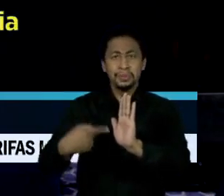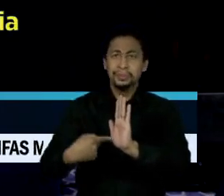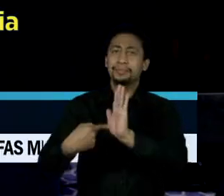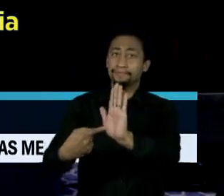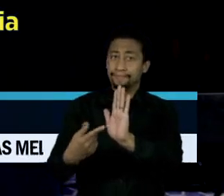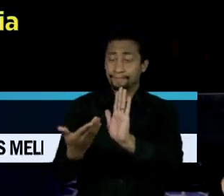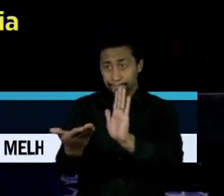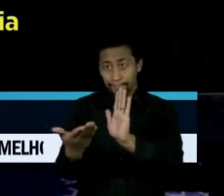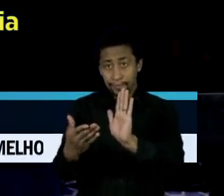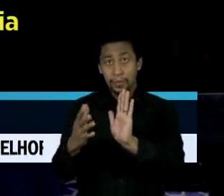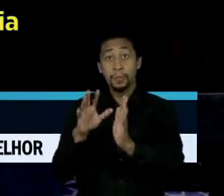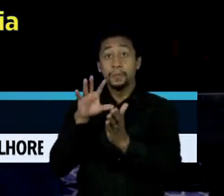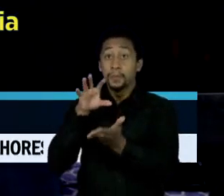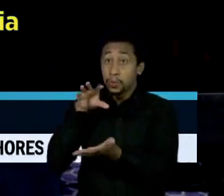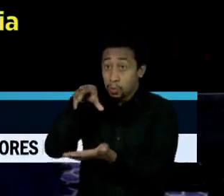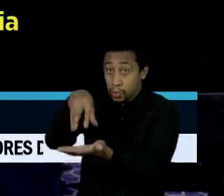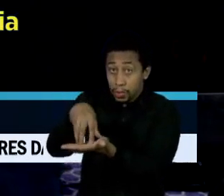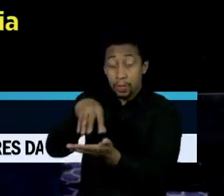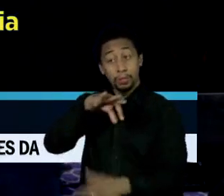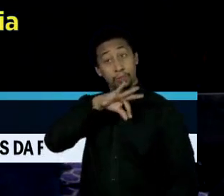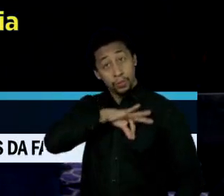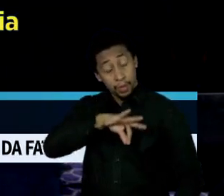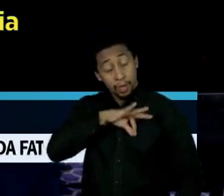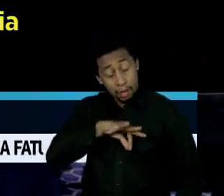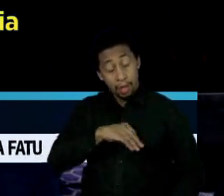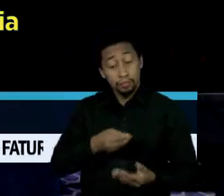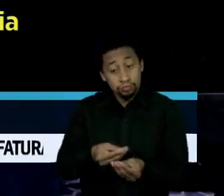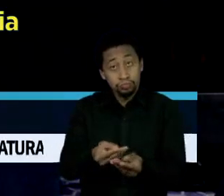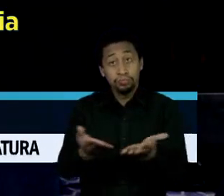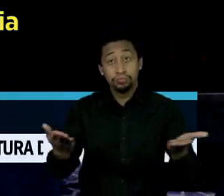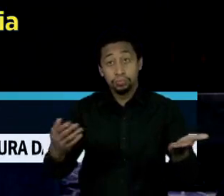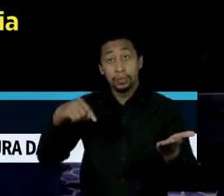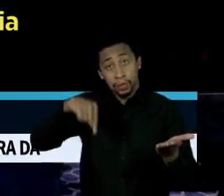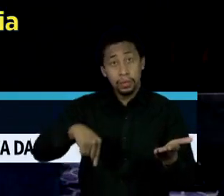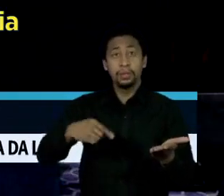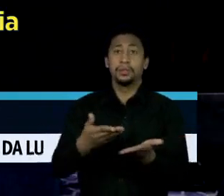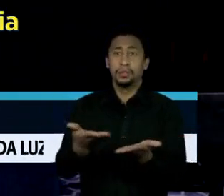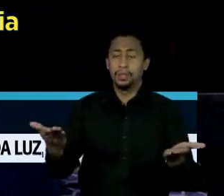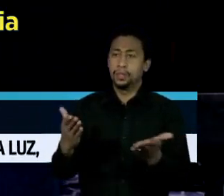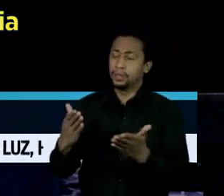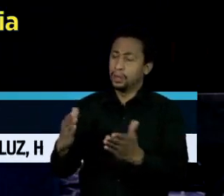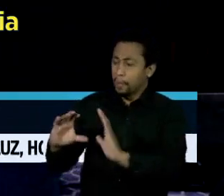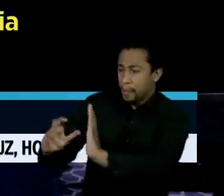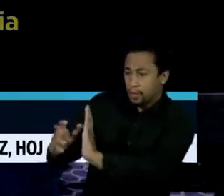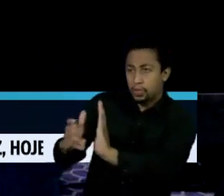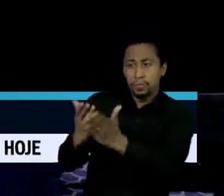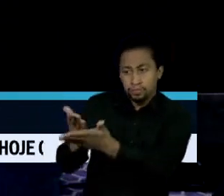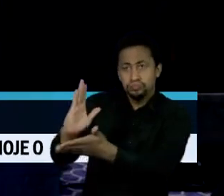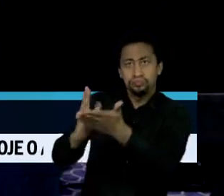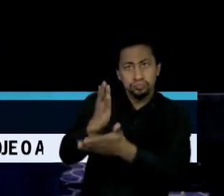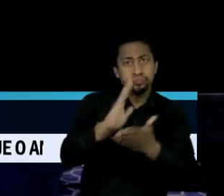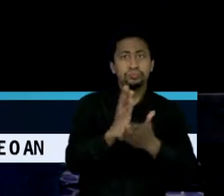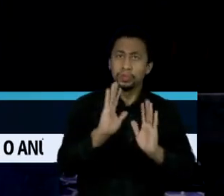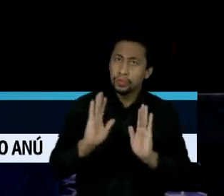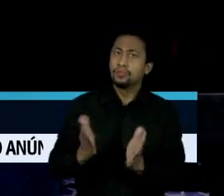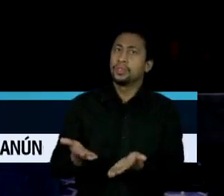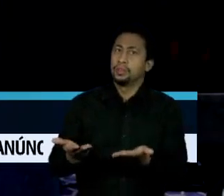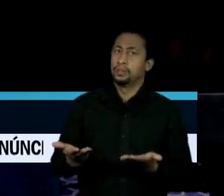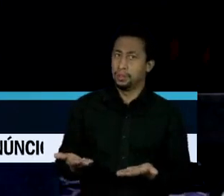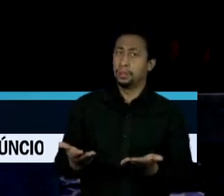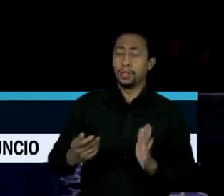A instituição da renda básica de cidadania, aprovada por todos os partidos, sancionada